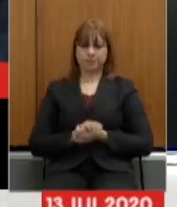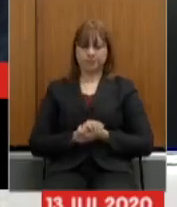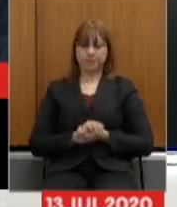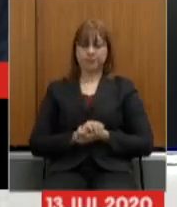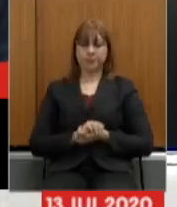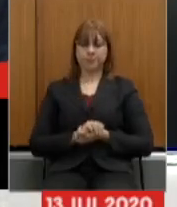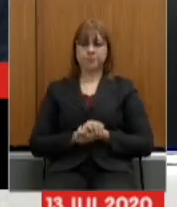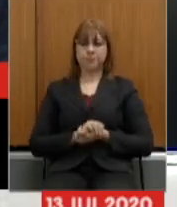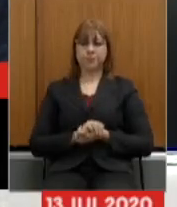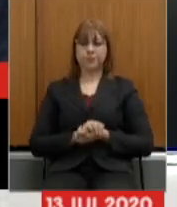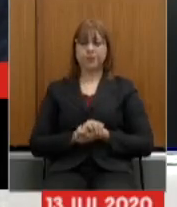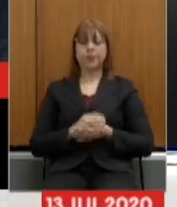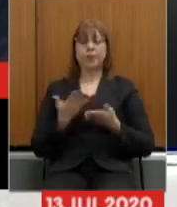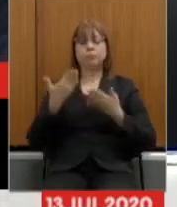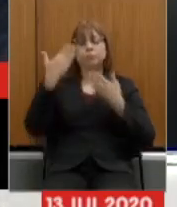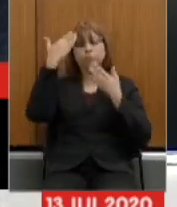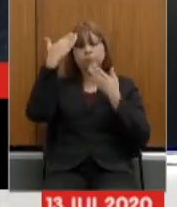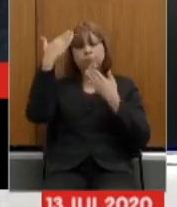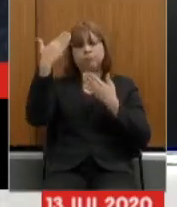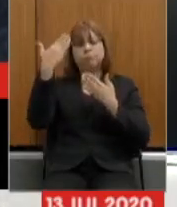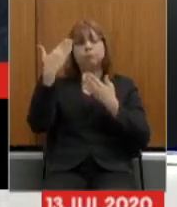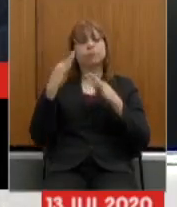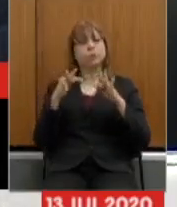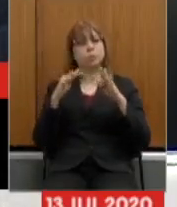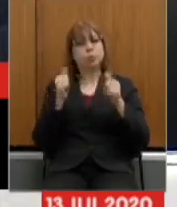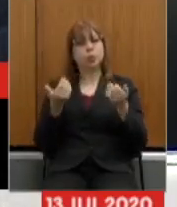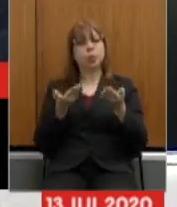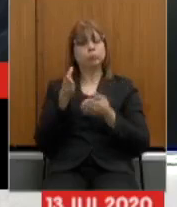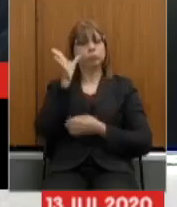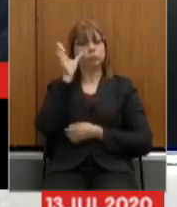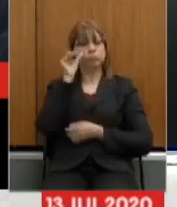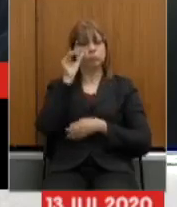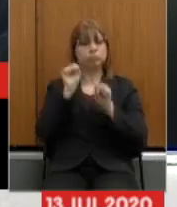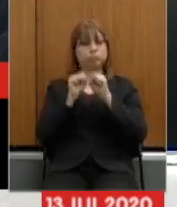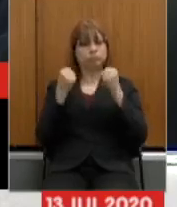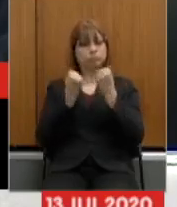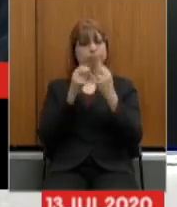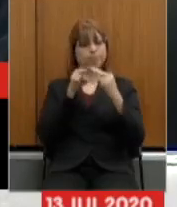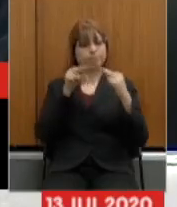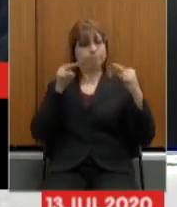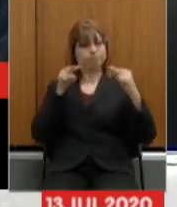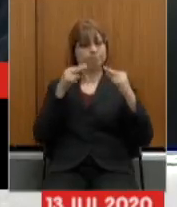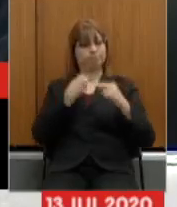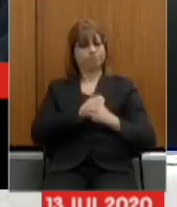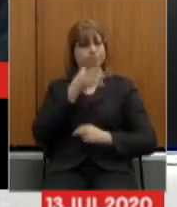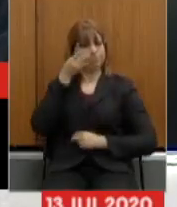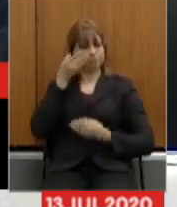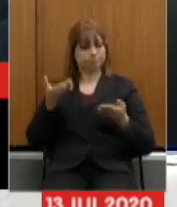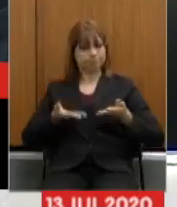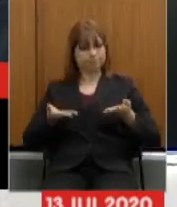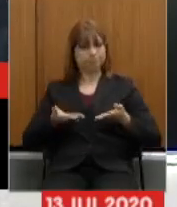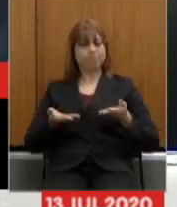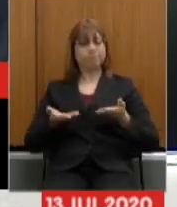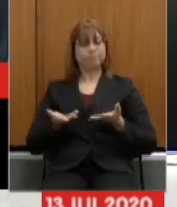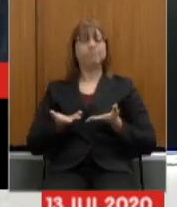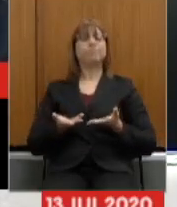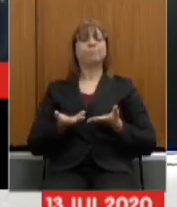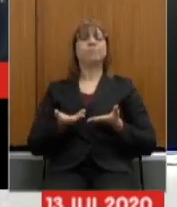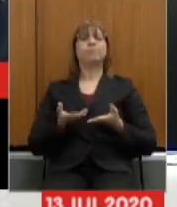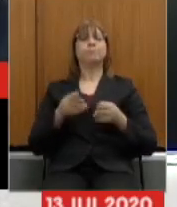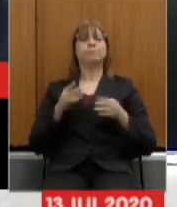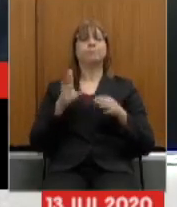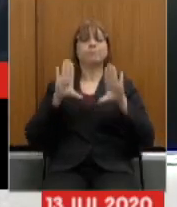Agradecemos a todas e a todos que acompanham este seminário virtual ao vivo pela TV Assembleia e pelo